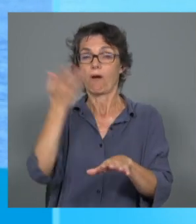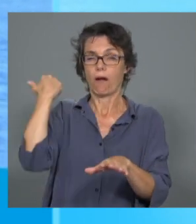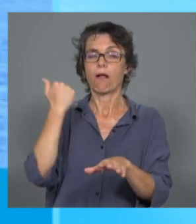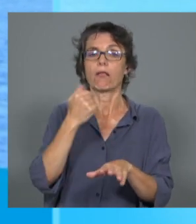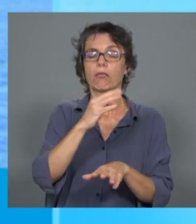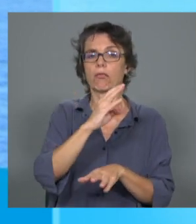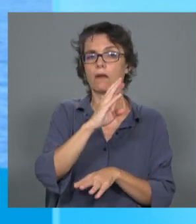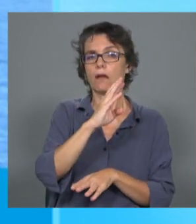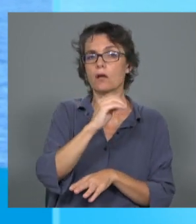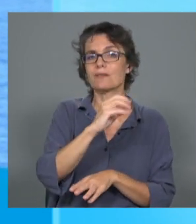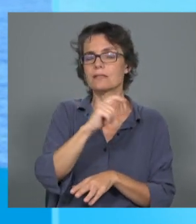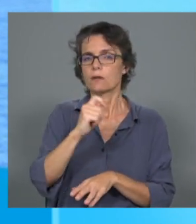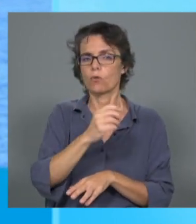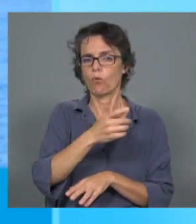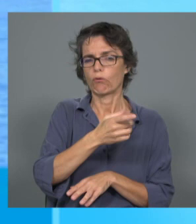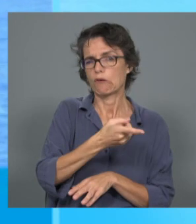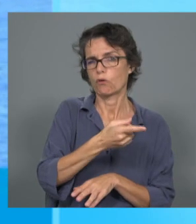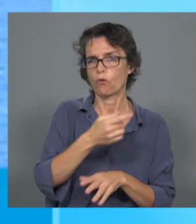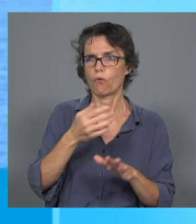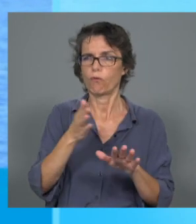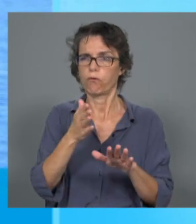Portugal, nota muito isso.